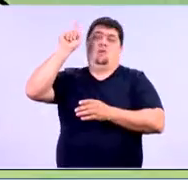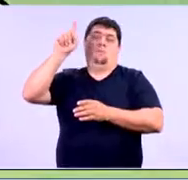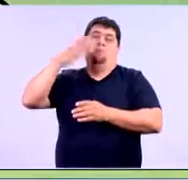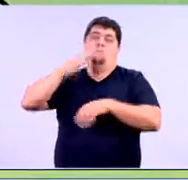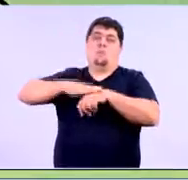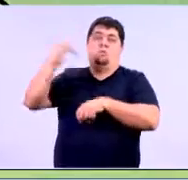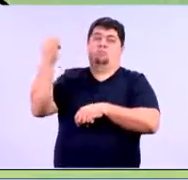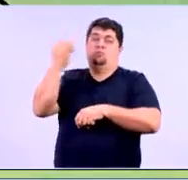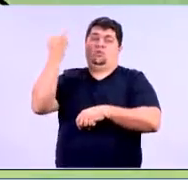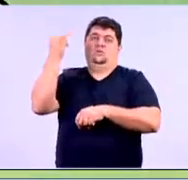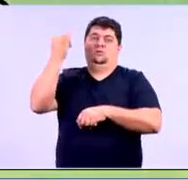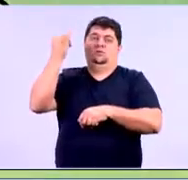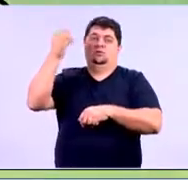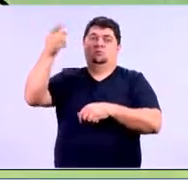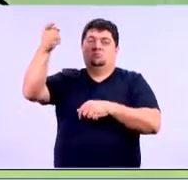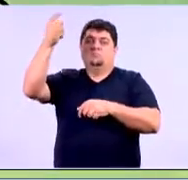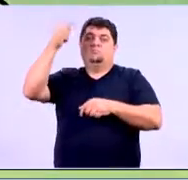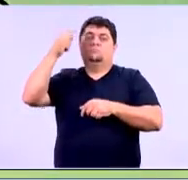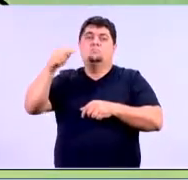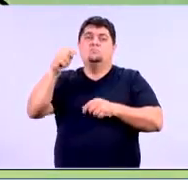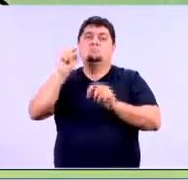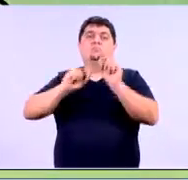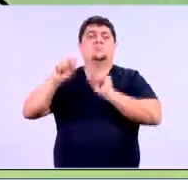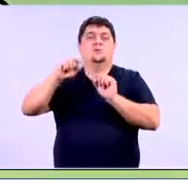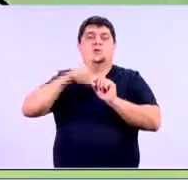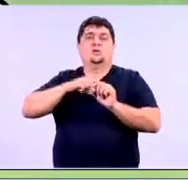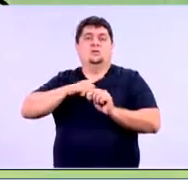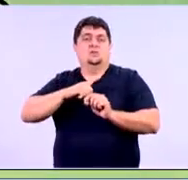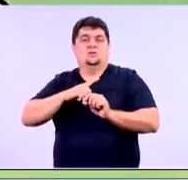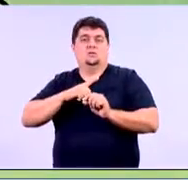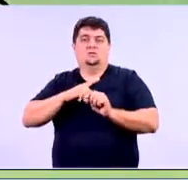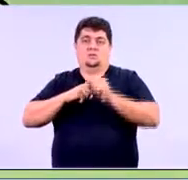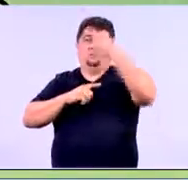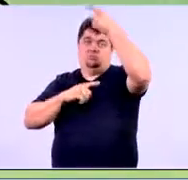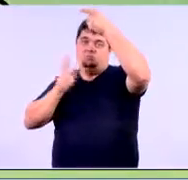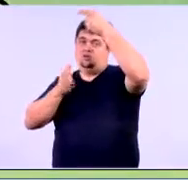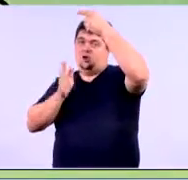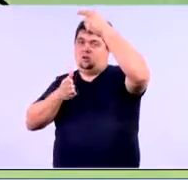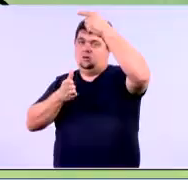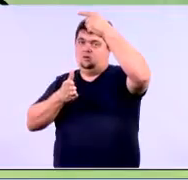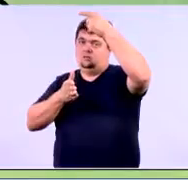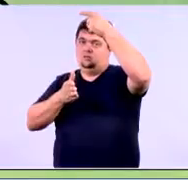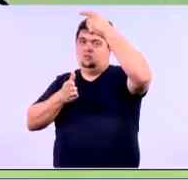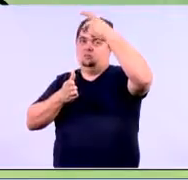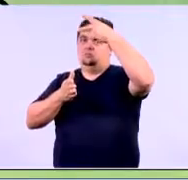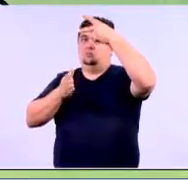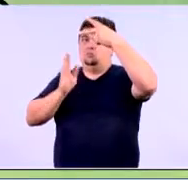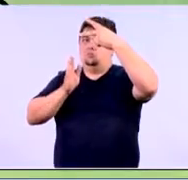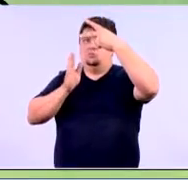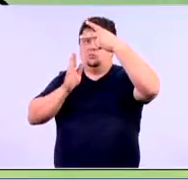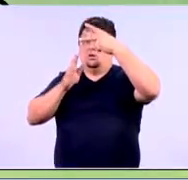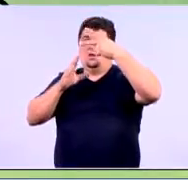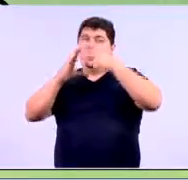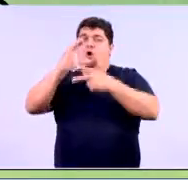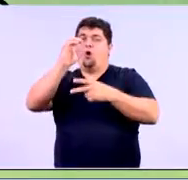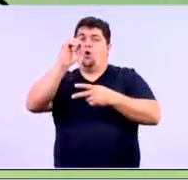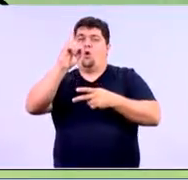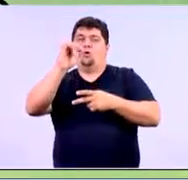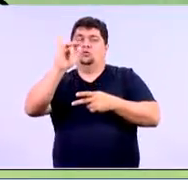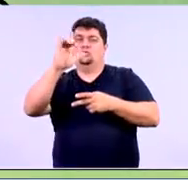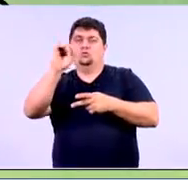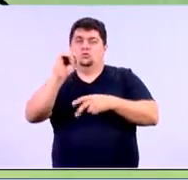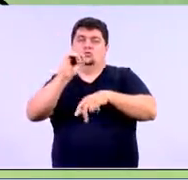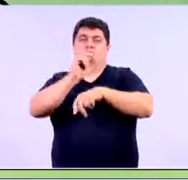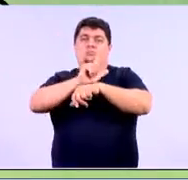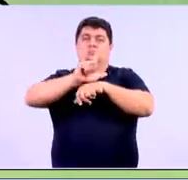respeitar. Após ela, nós temos a primeira. Aí vem o Código Tributário Nacional,